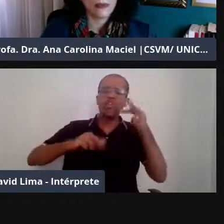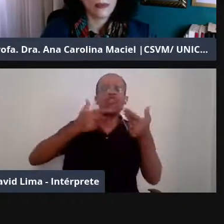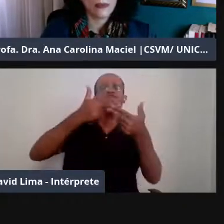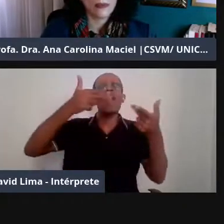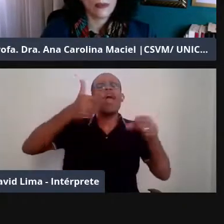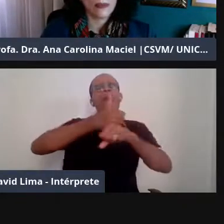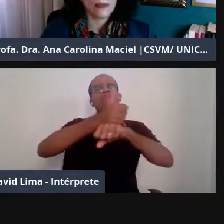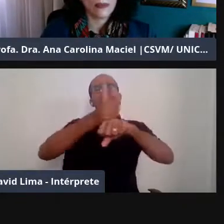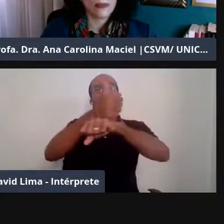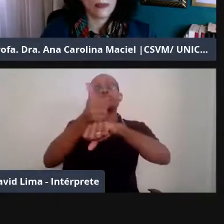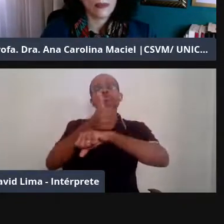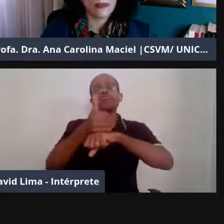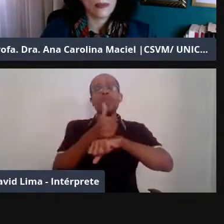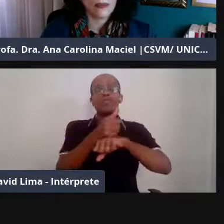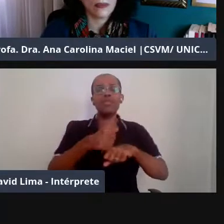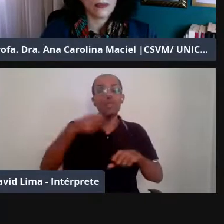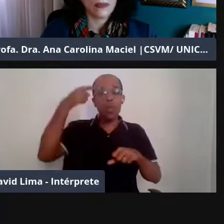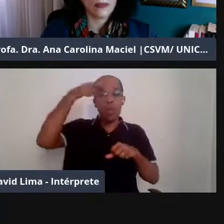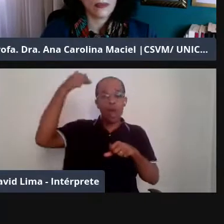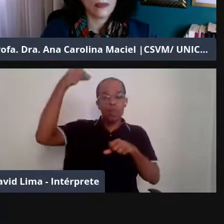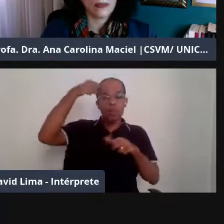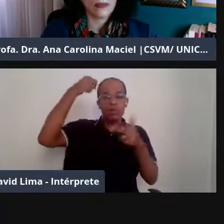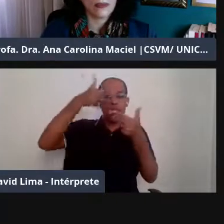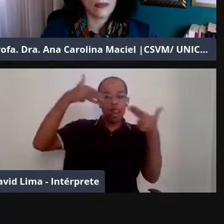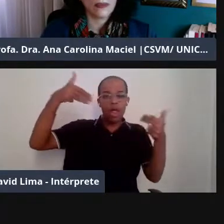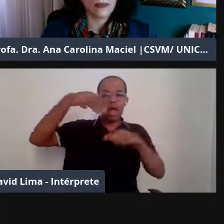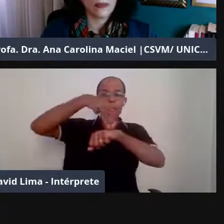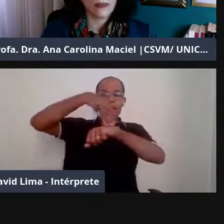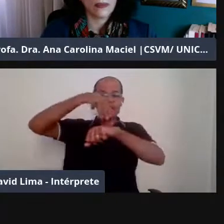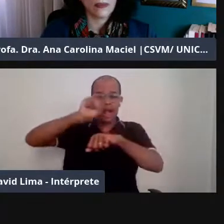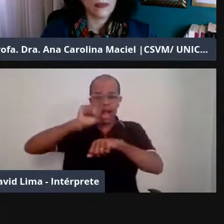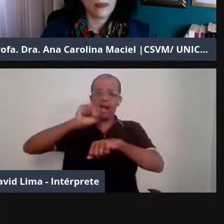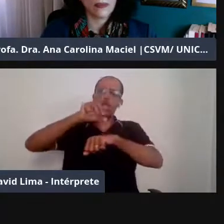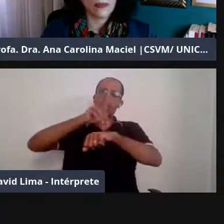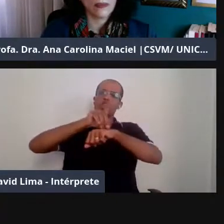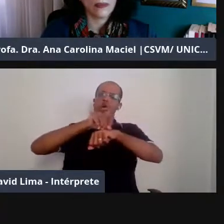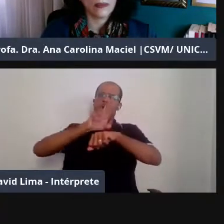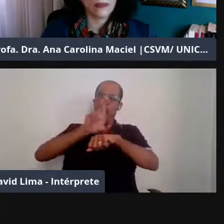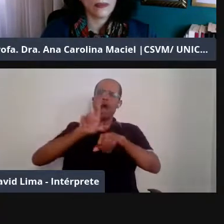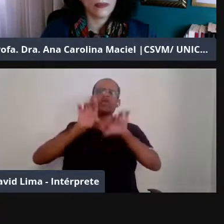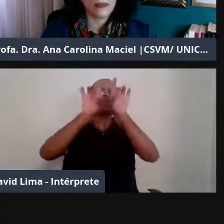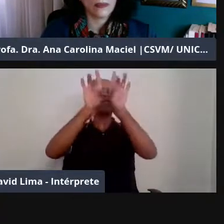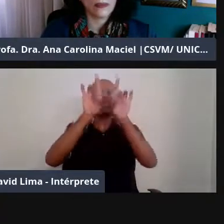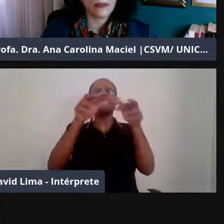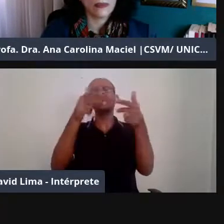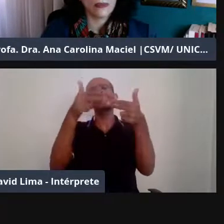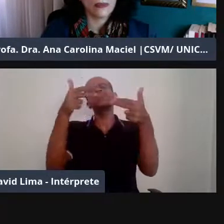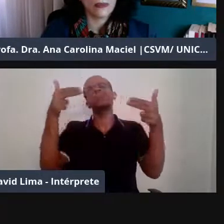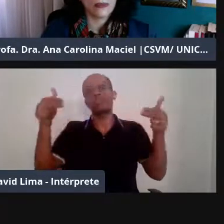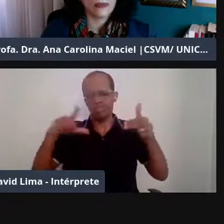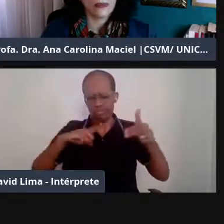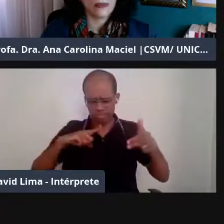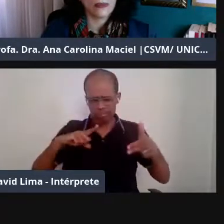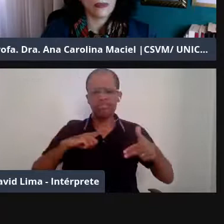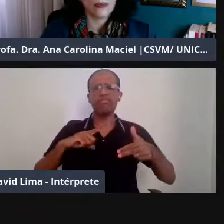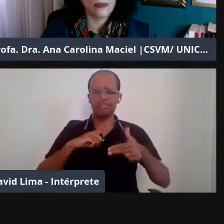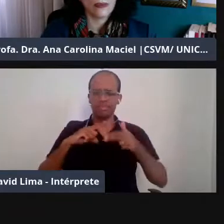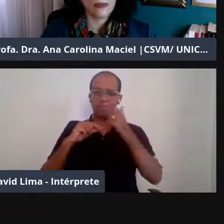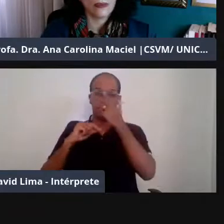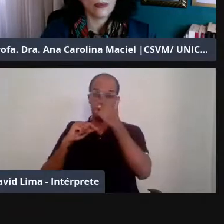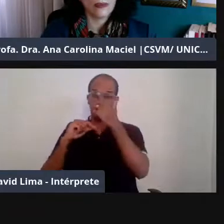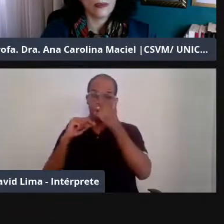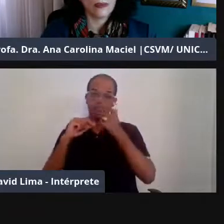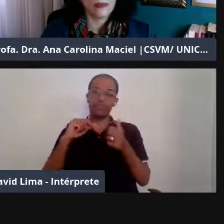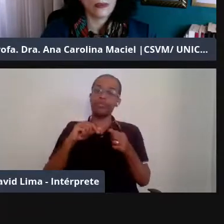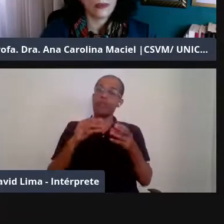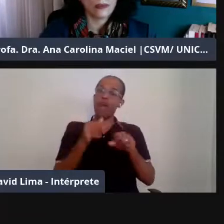níveis de graduação também, mestrado, doutorado, especializações muito importantes. Enfim, muitos profissionais